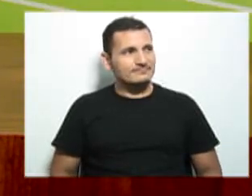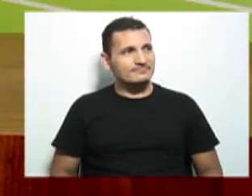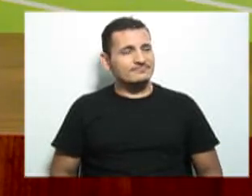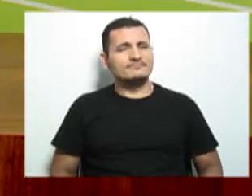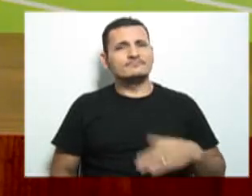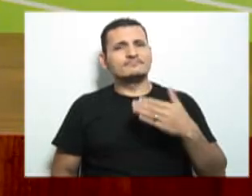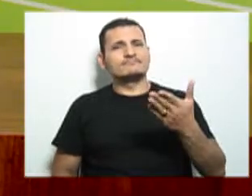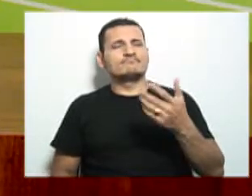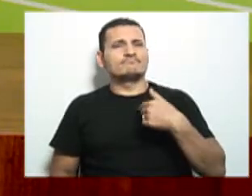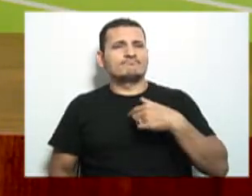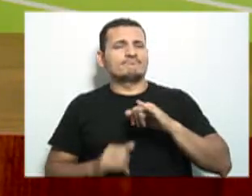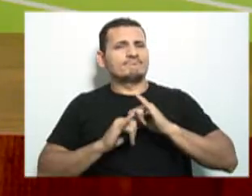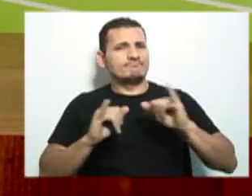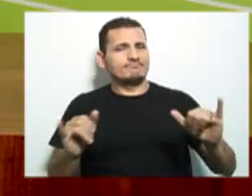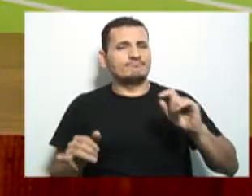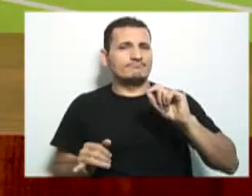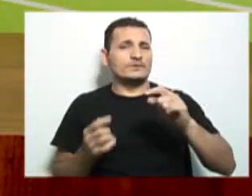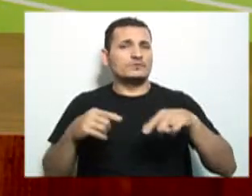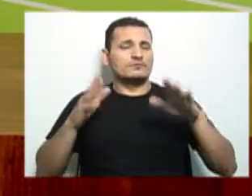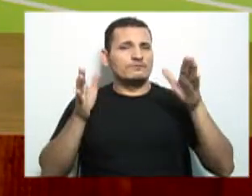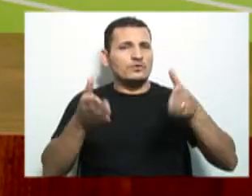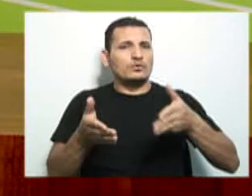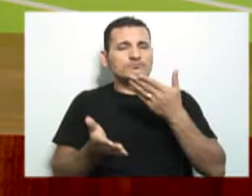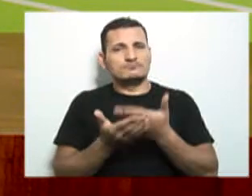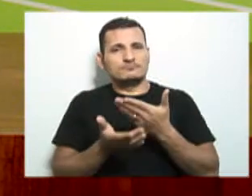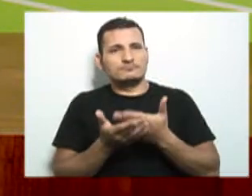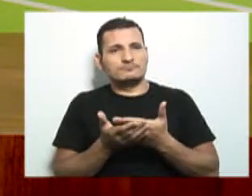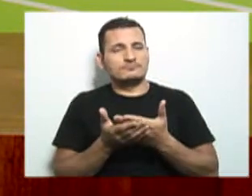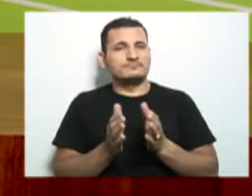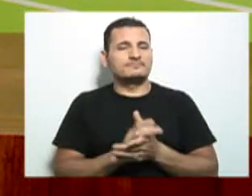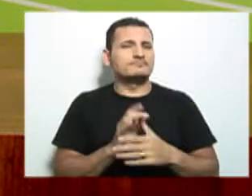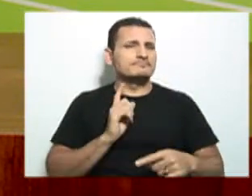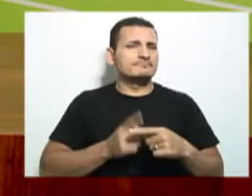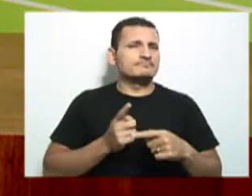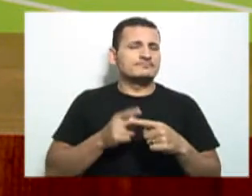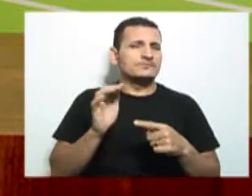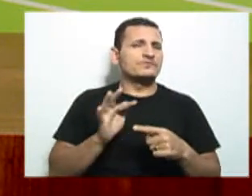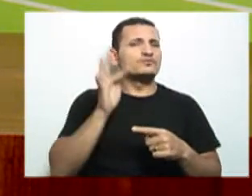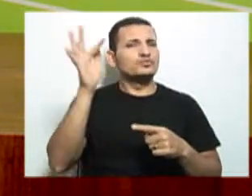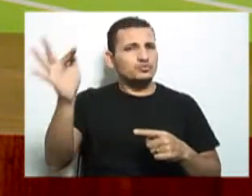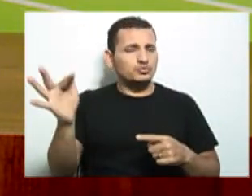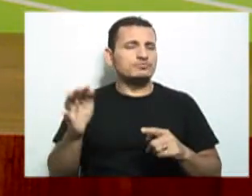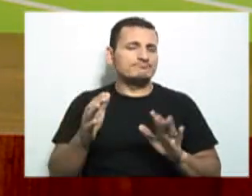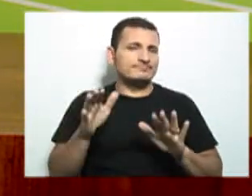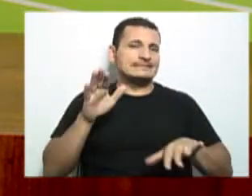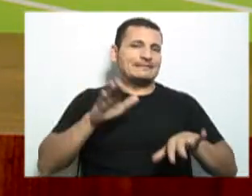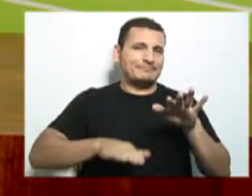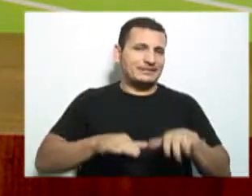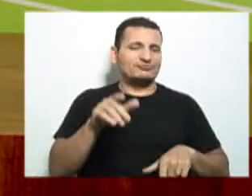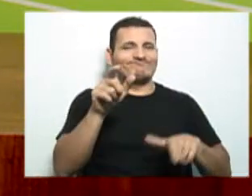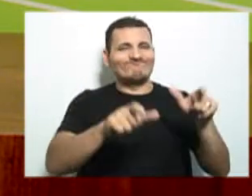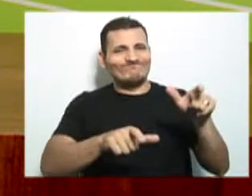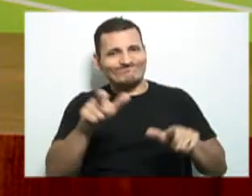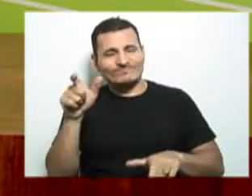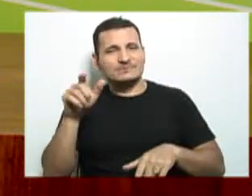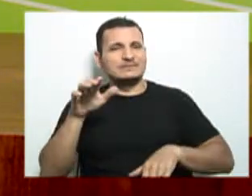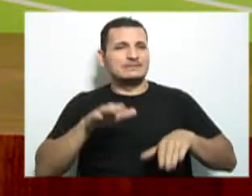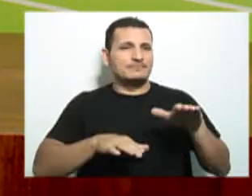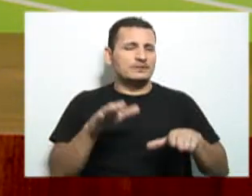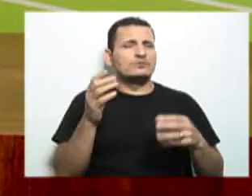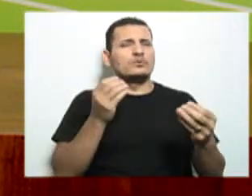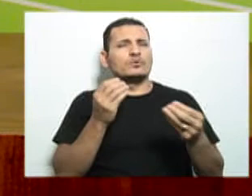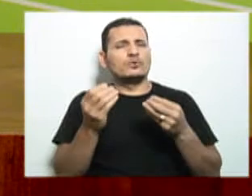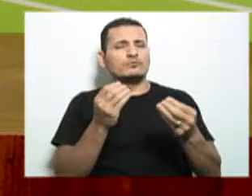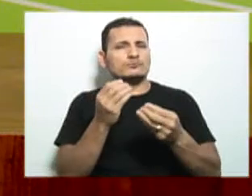vocês realmente foquem no estudo de vocês, porque o futuro depende muito de vocês, depende muito de